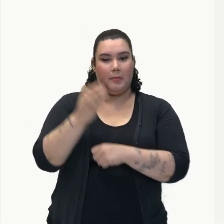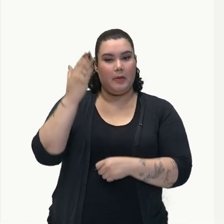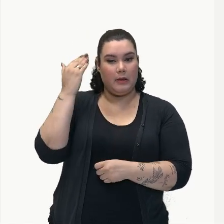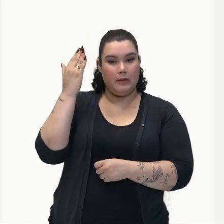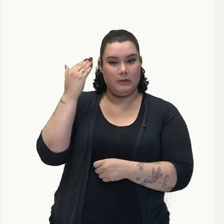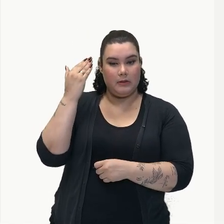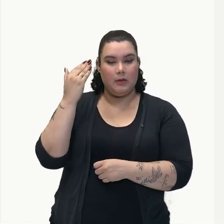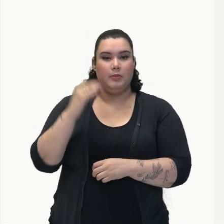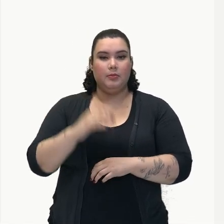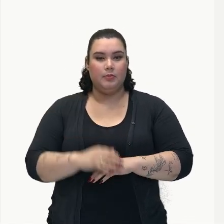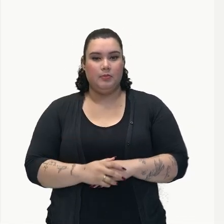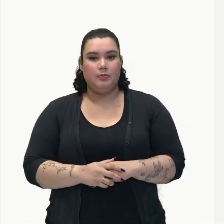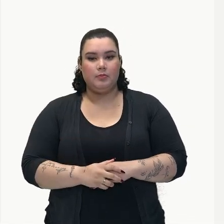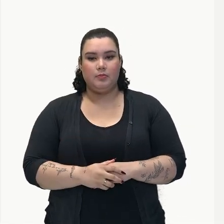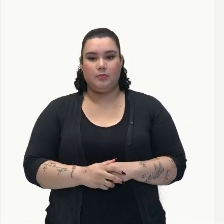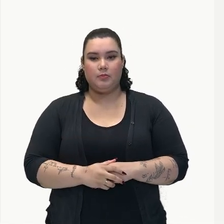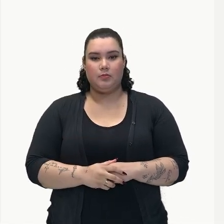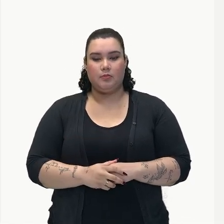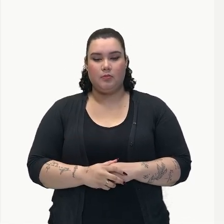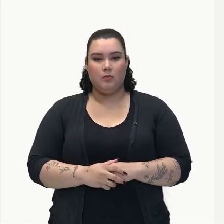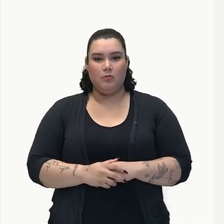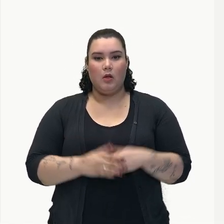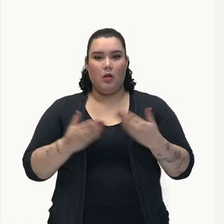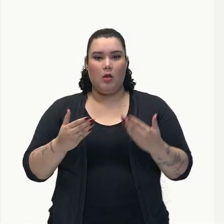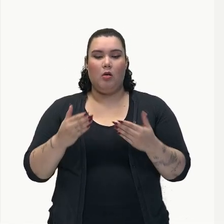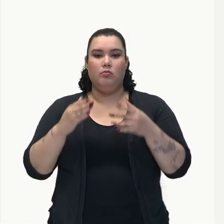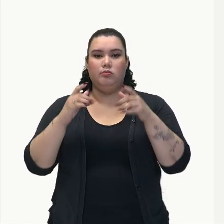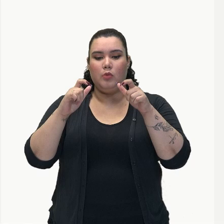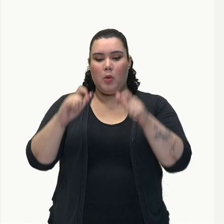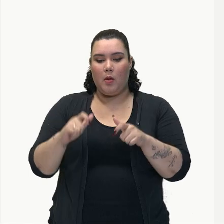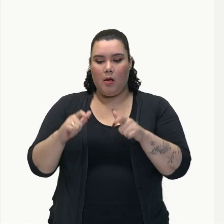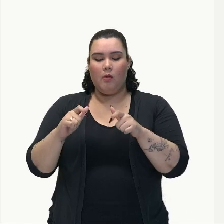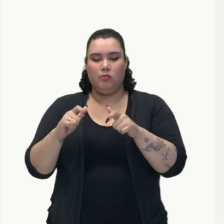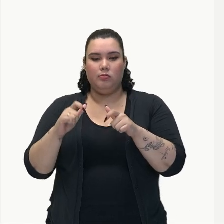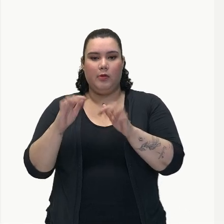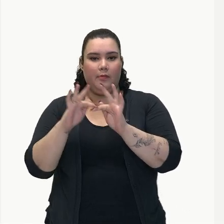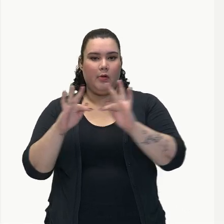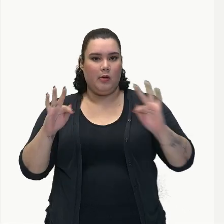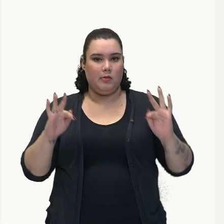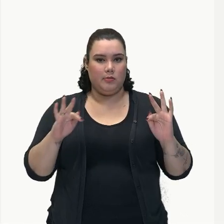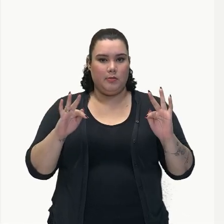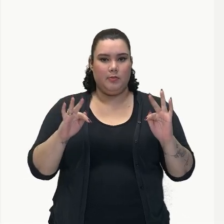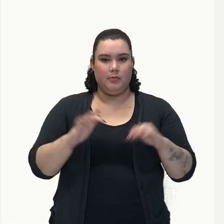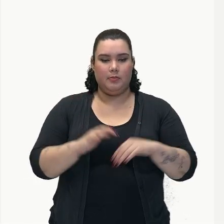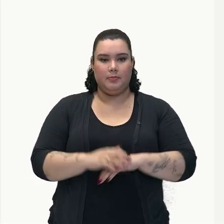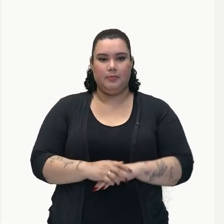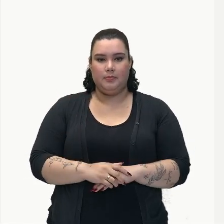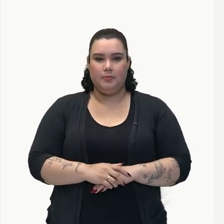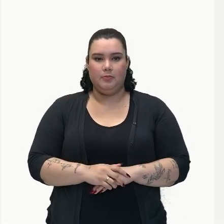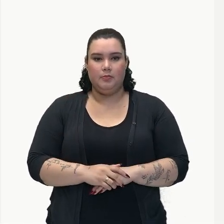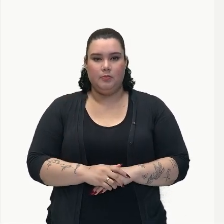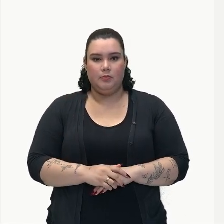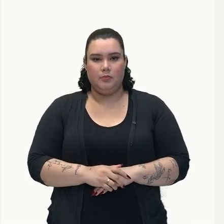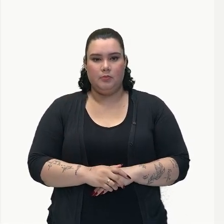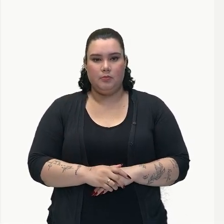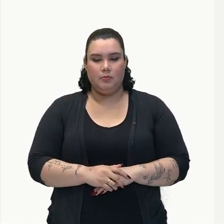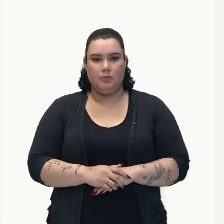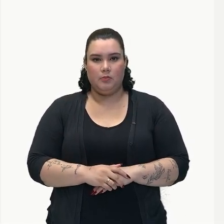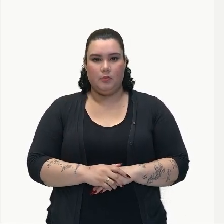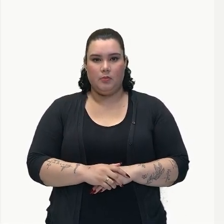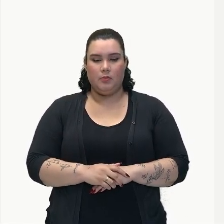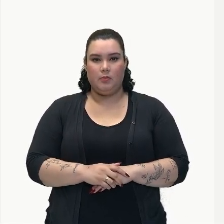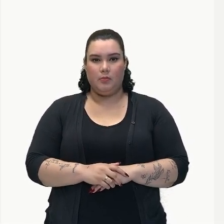ano, em México, aí ela define o lugar, essa pessoa. Recebia